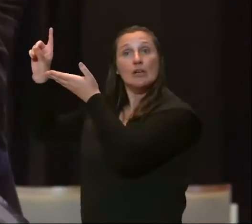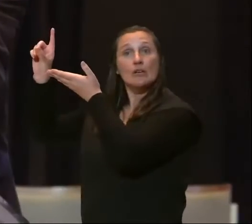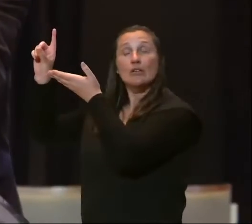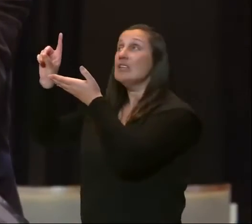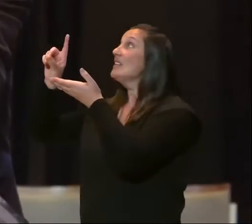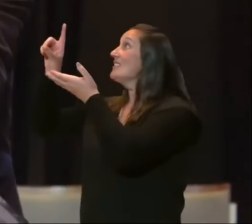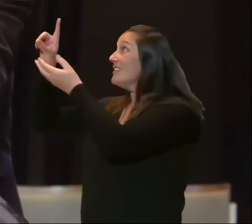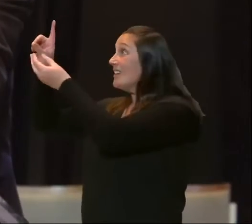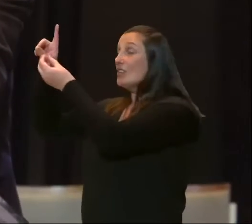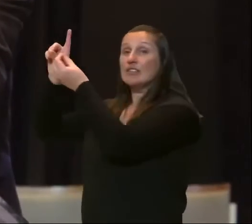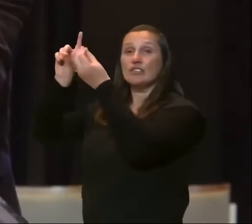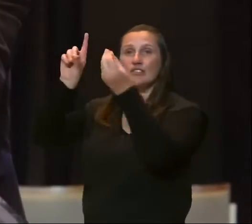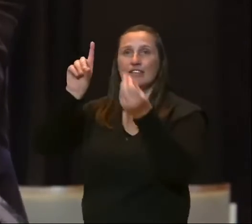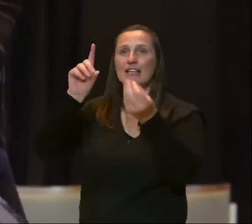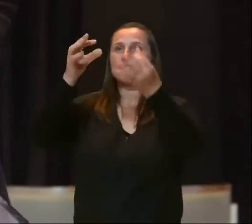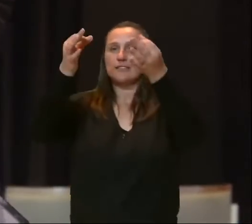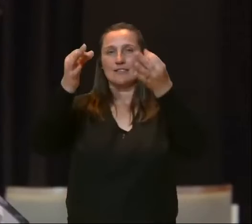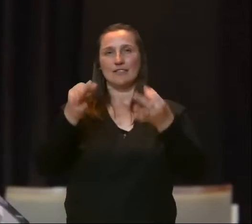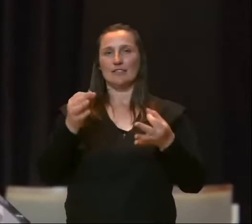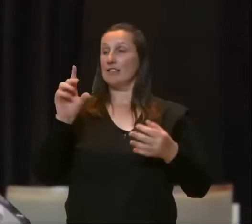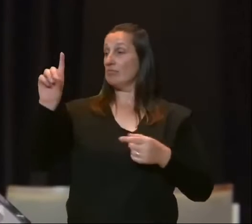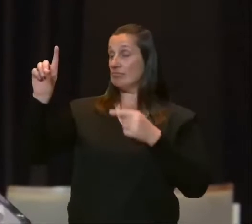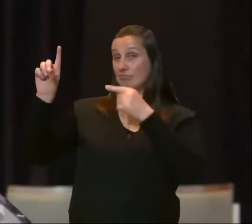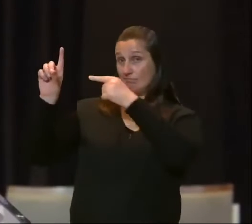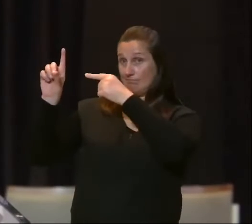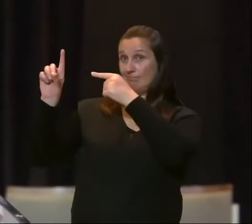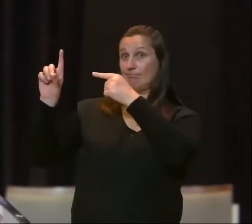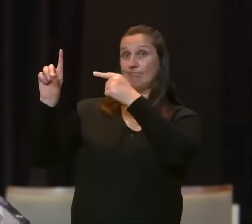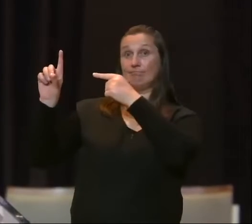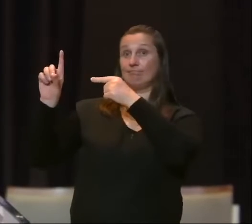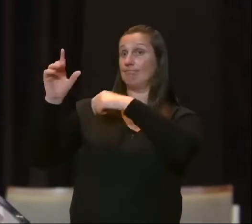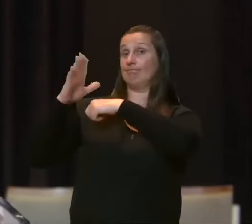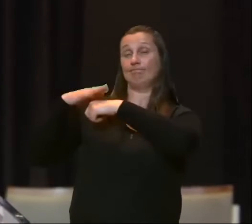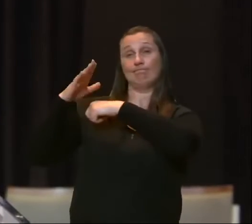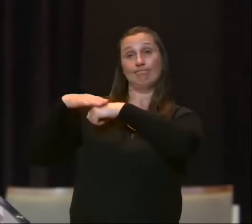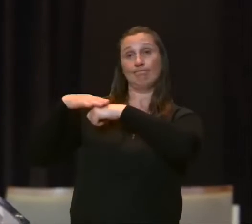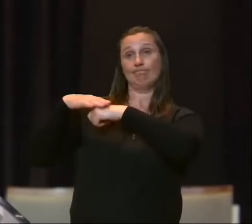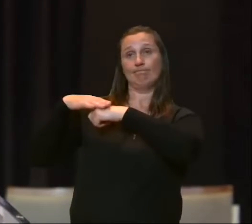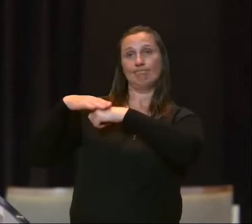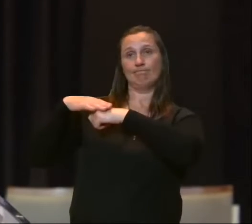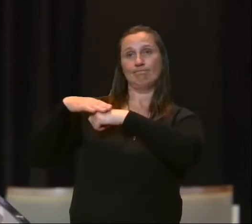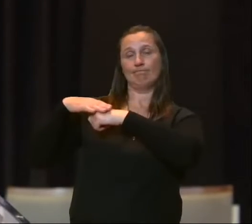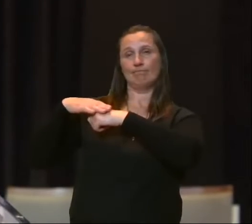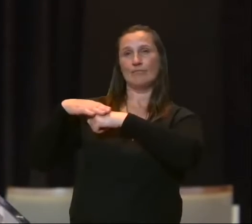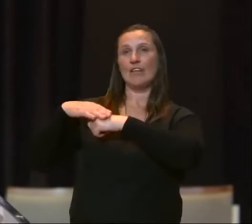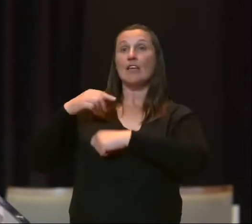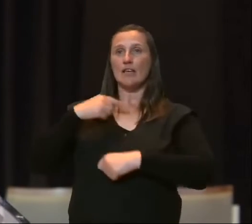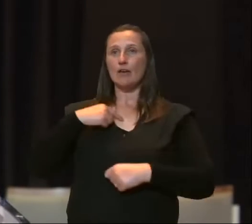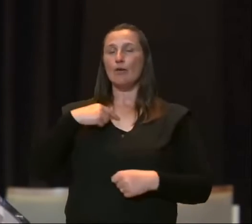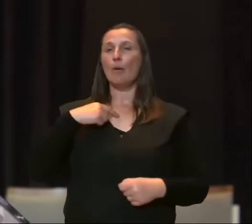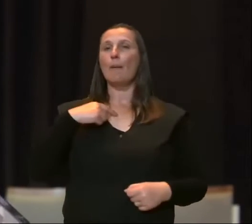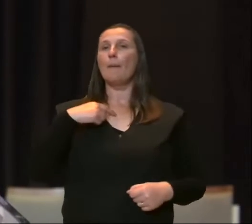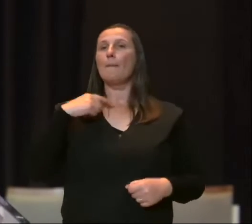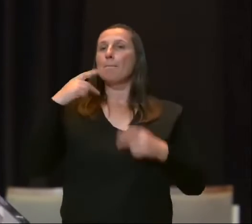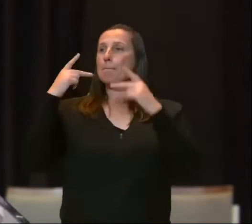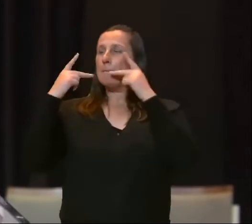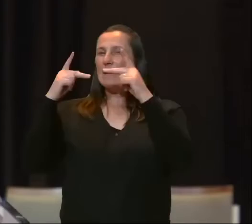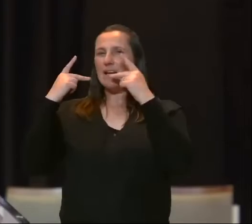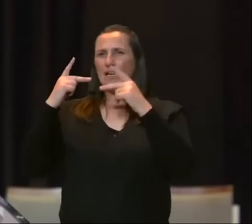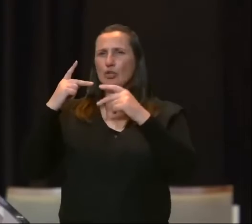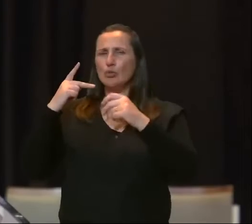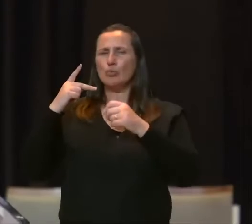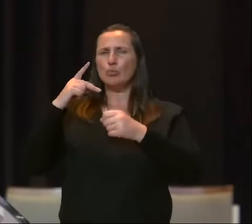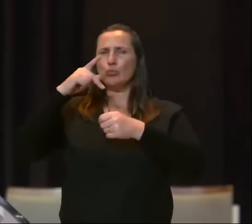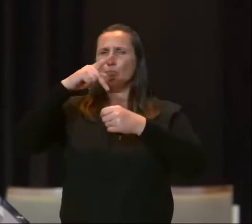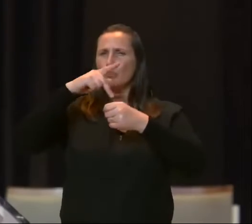Jesus. Ele é Deus que faz essas coisas. Eu estava pregando em Prudentópolis, e eu